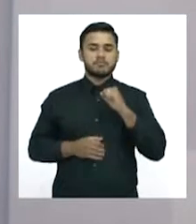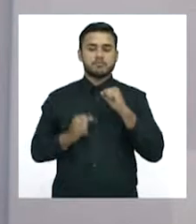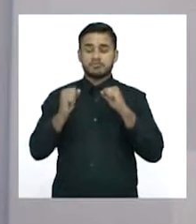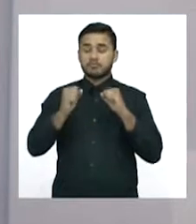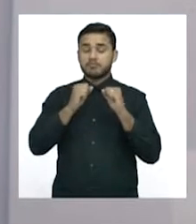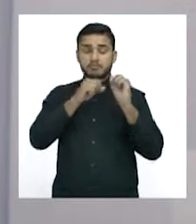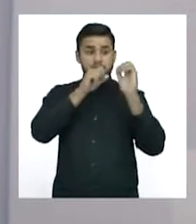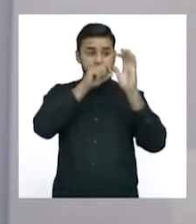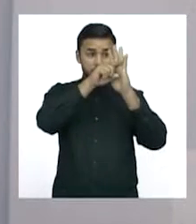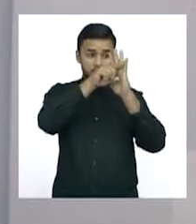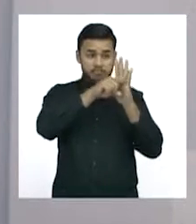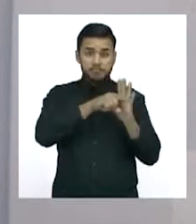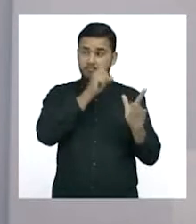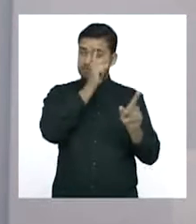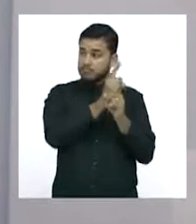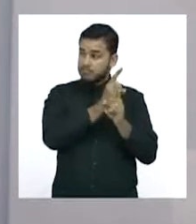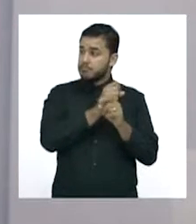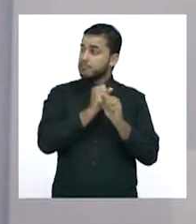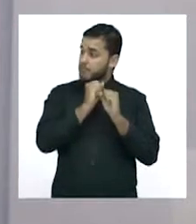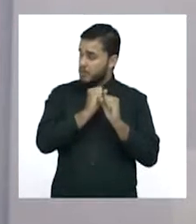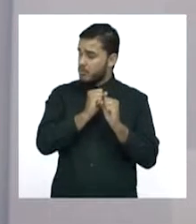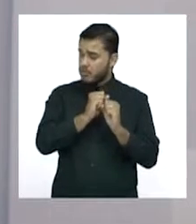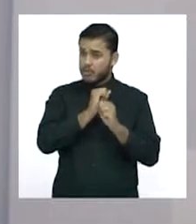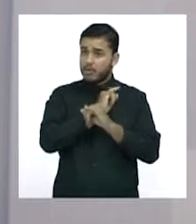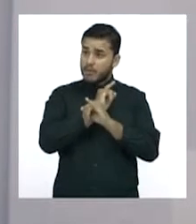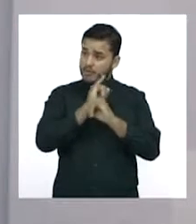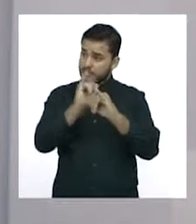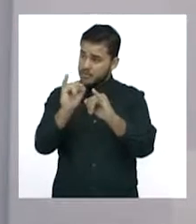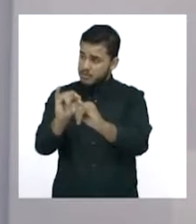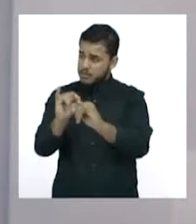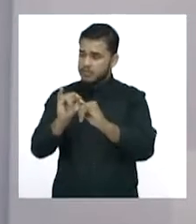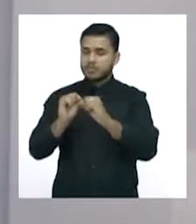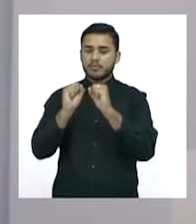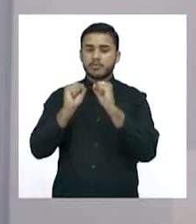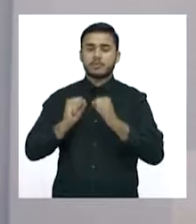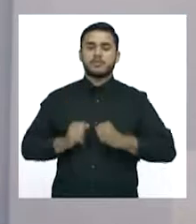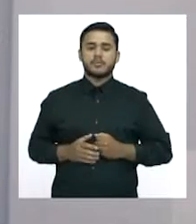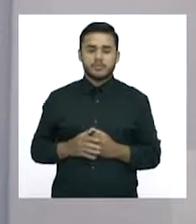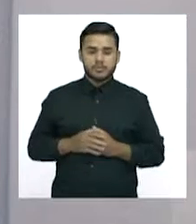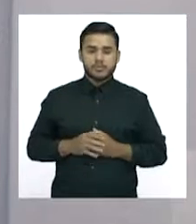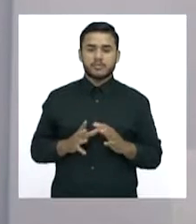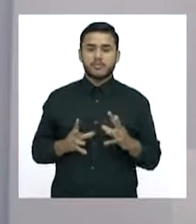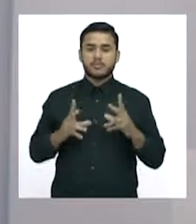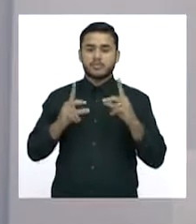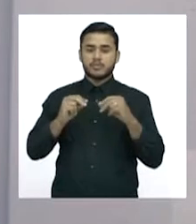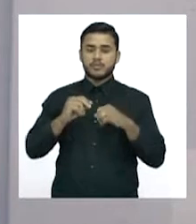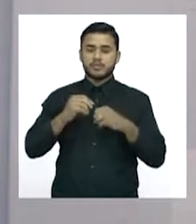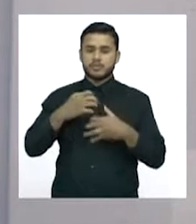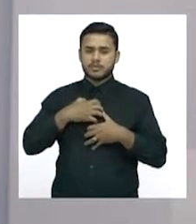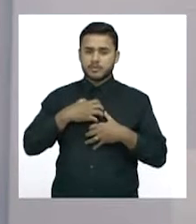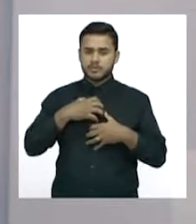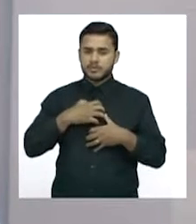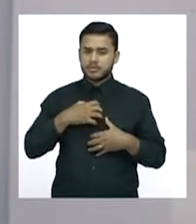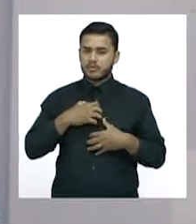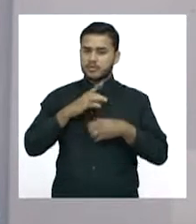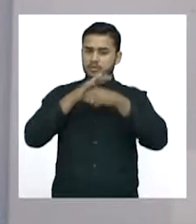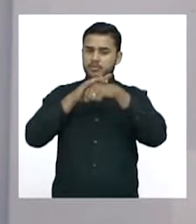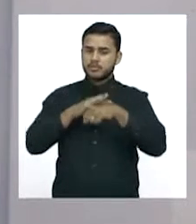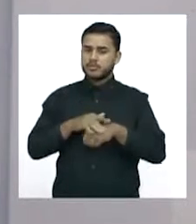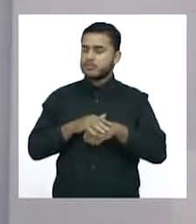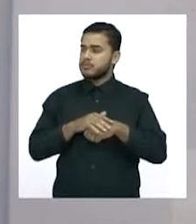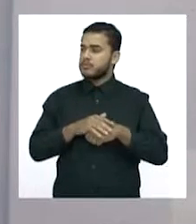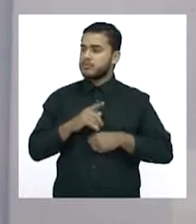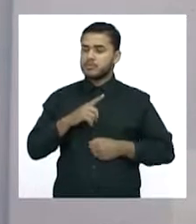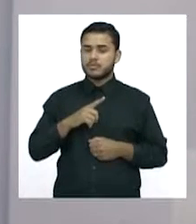diagnosticada. O que a gente chama a atenção sempre é que, por exemplo, a sintomatologia das doenças, muitas vezes, elas são muito parecidas. Então, no caso